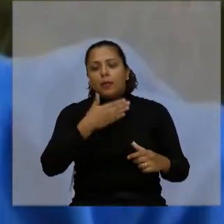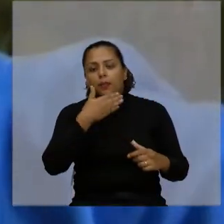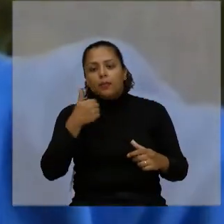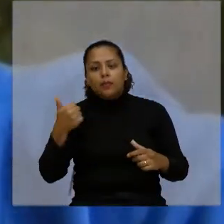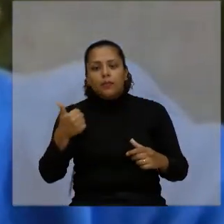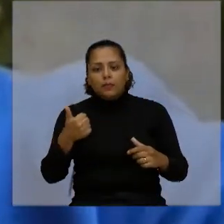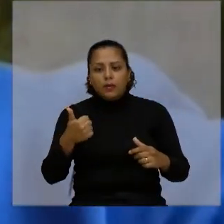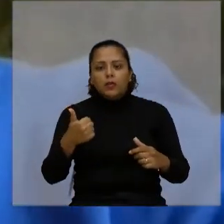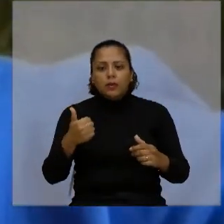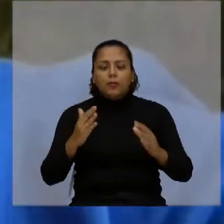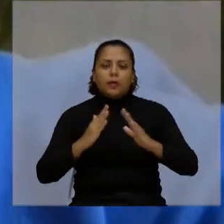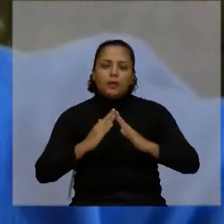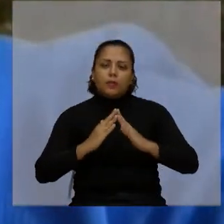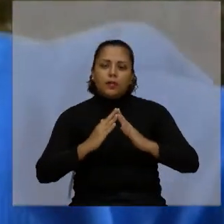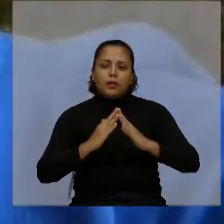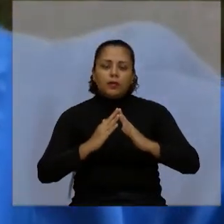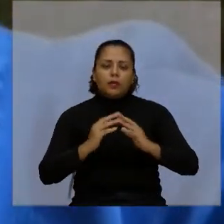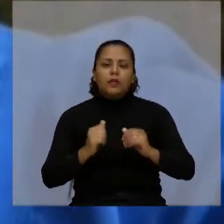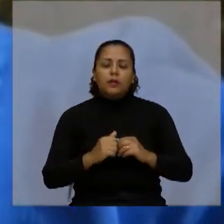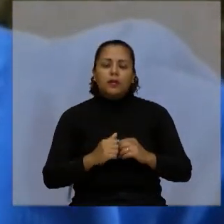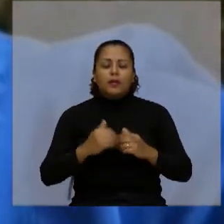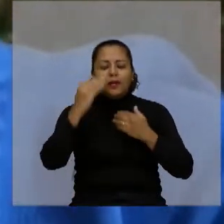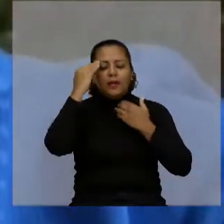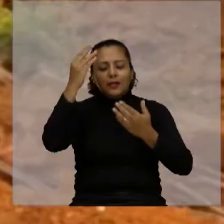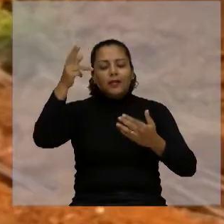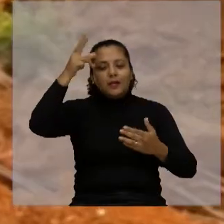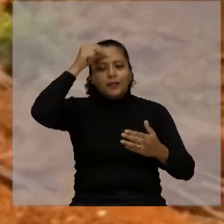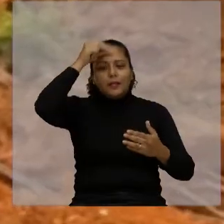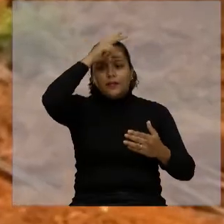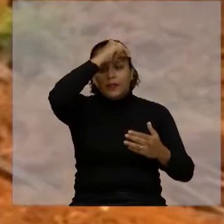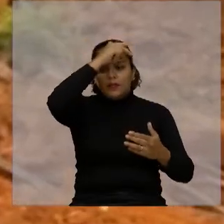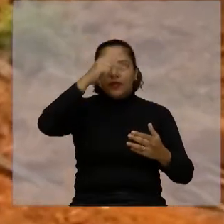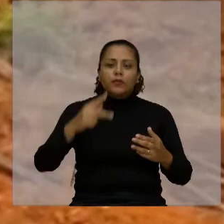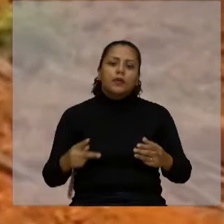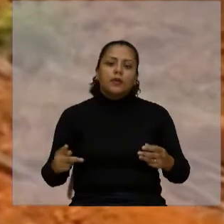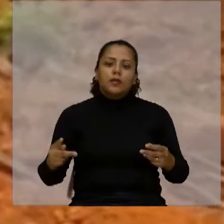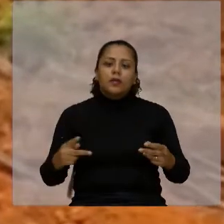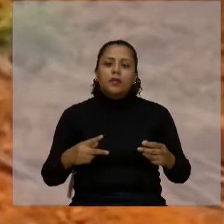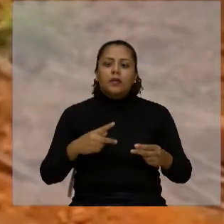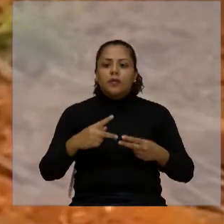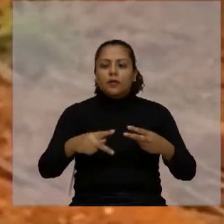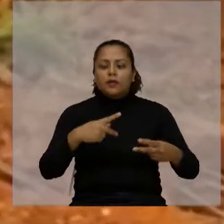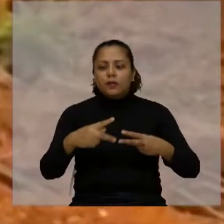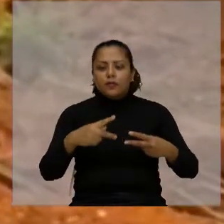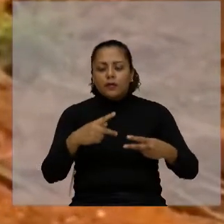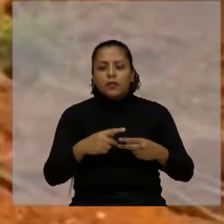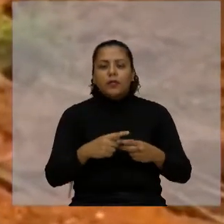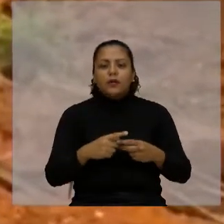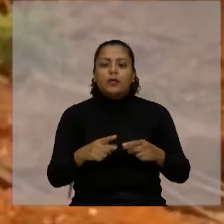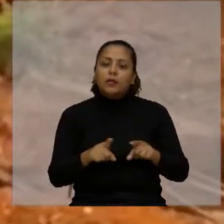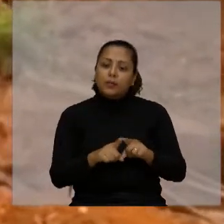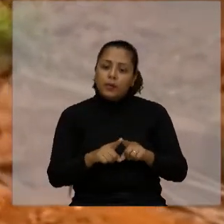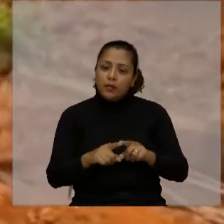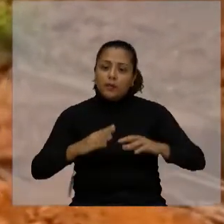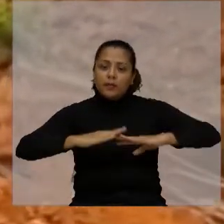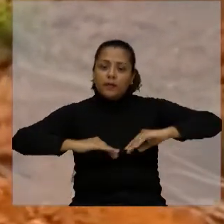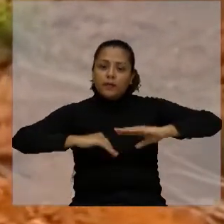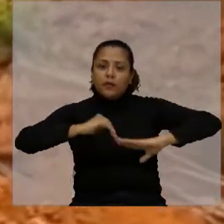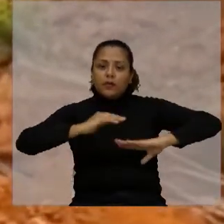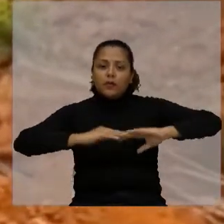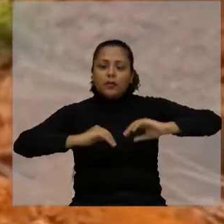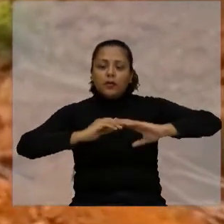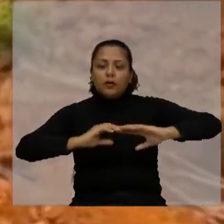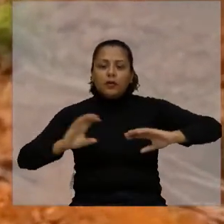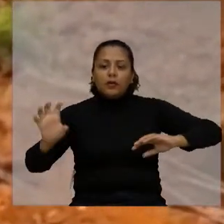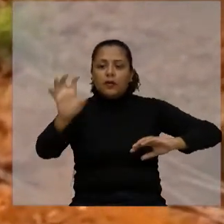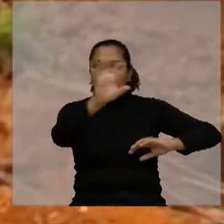moradores. Mais uma vez agradecer à Prefeitura de São José dos Campos, SMC, agradecer aos profissionais da Regional Norte e, acima